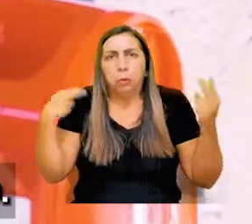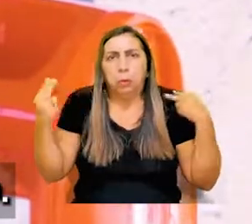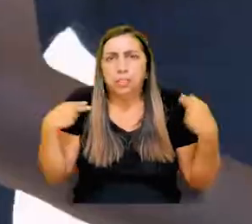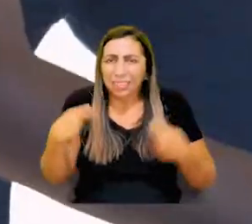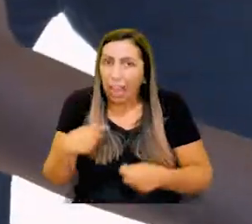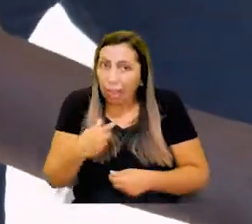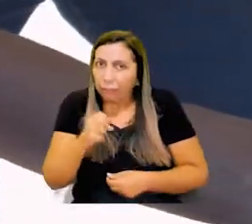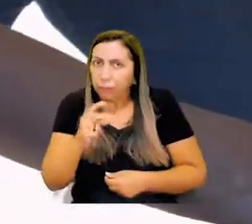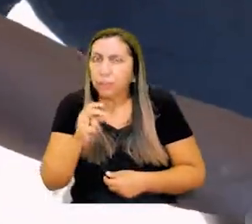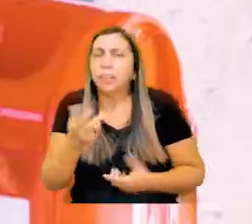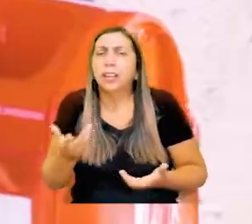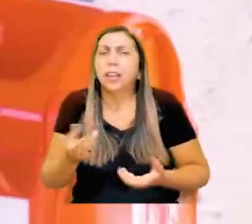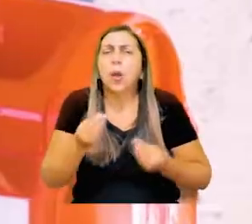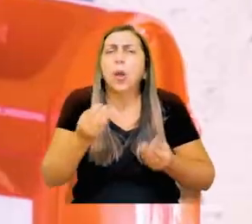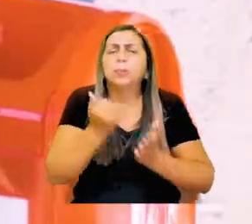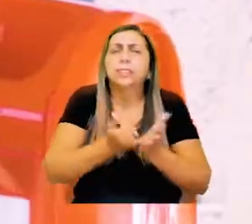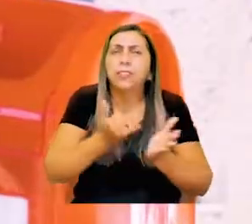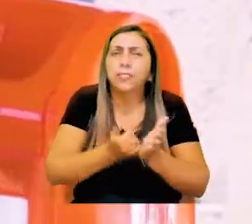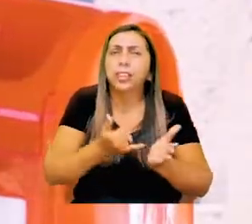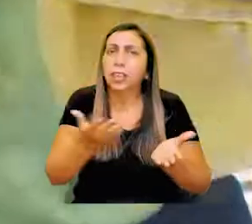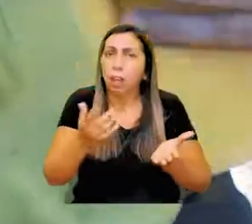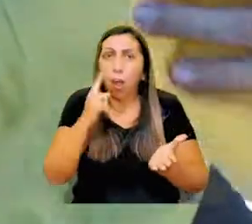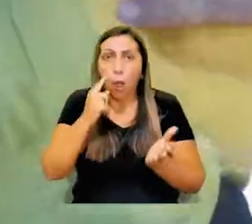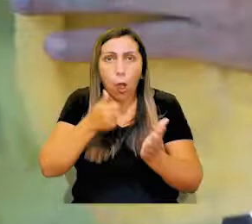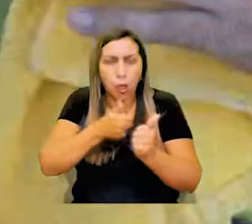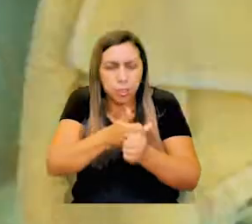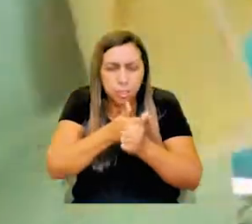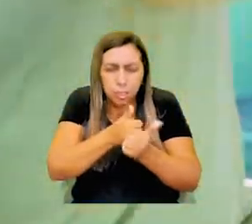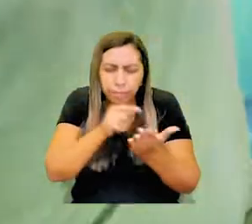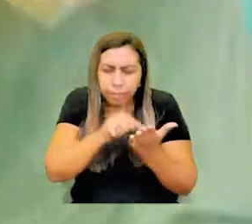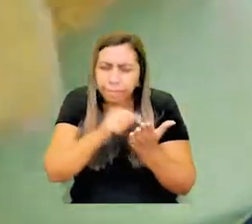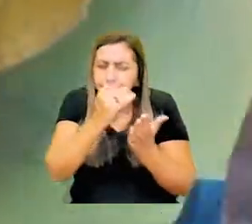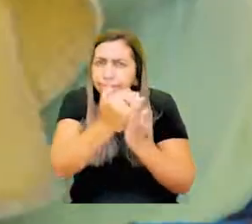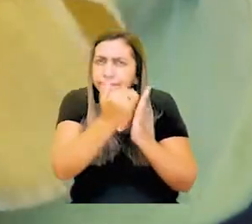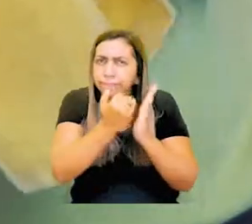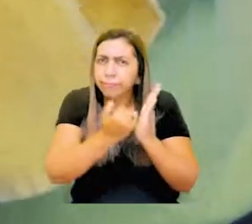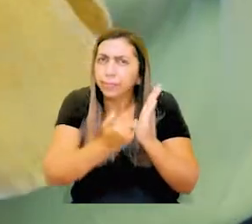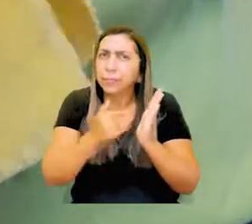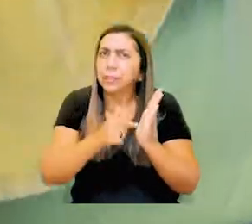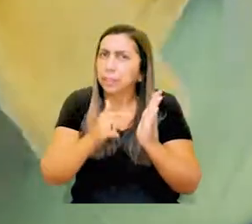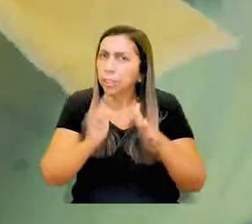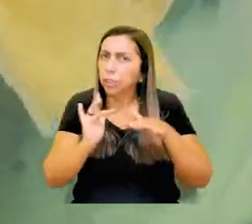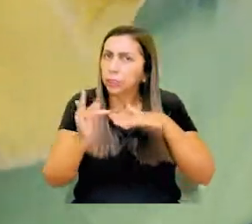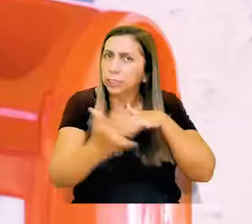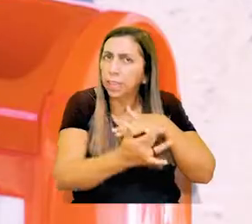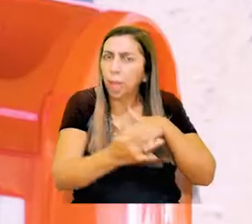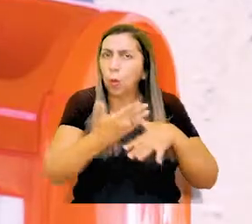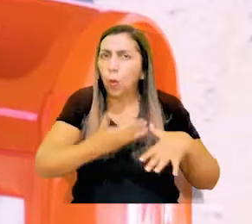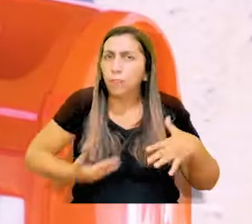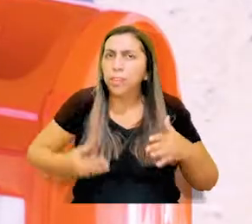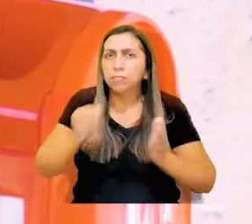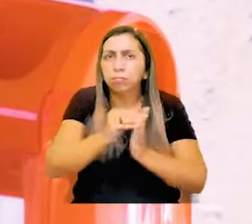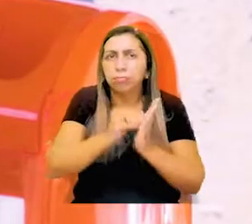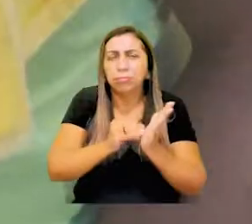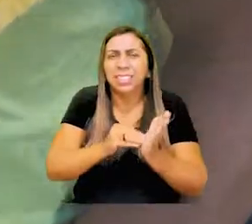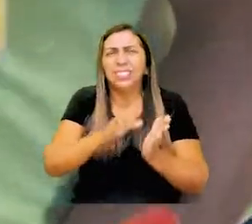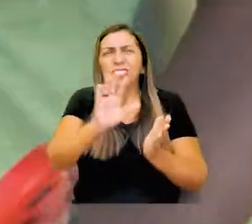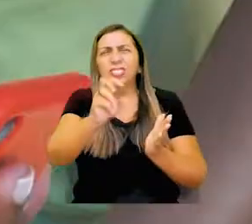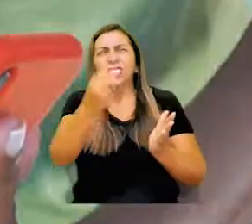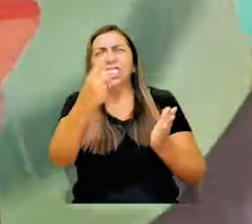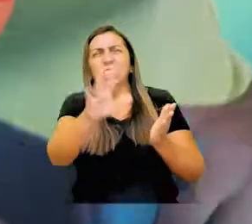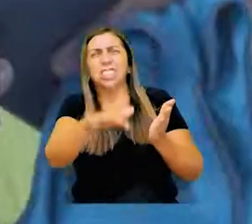dá certo aí. Dá certo, dá. Como é que vai pra se inscrever? Meu filho, aí seguir aqui, eu tava vendo aqui, aí seguir aqui. Cadê, vai? Nas redes sociais do governo, fazer o cadastro, porque acaba